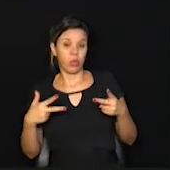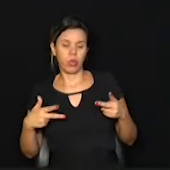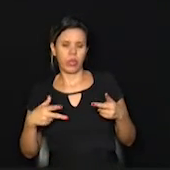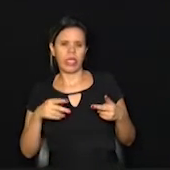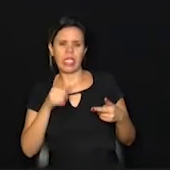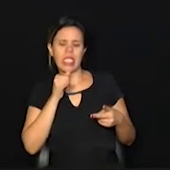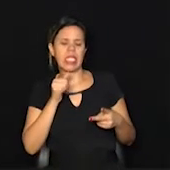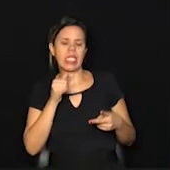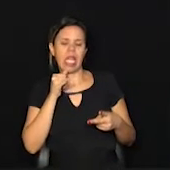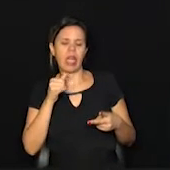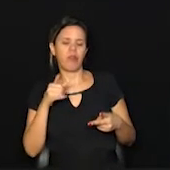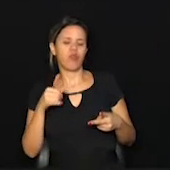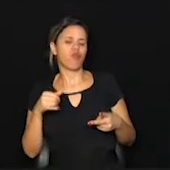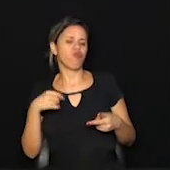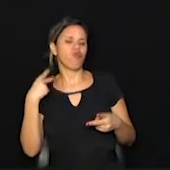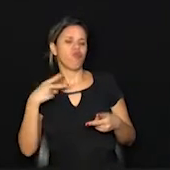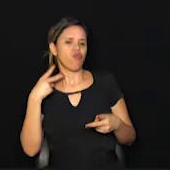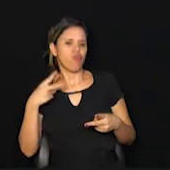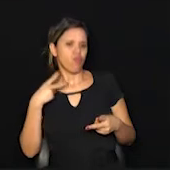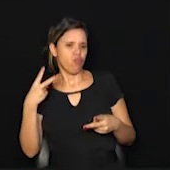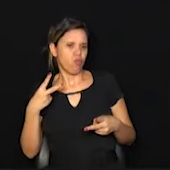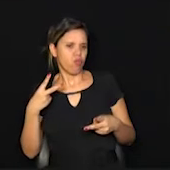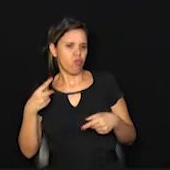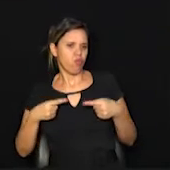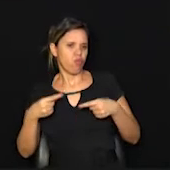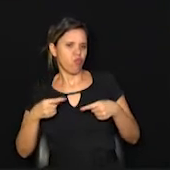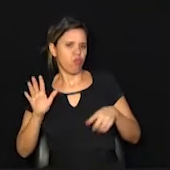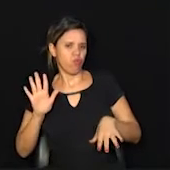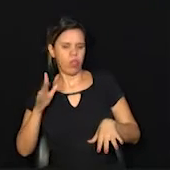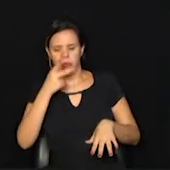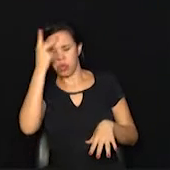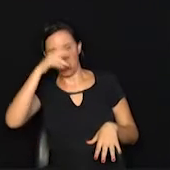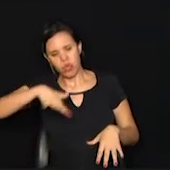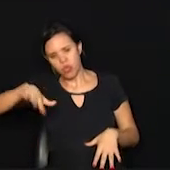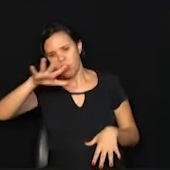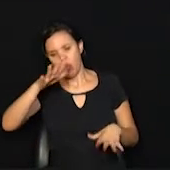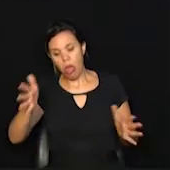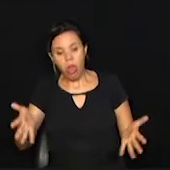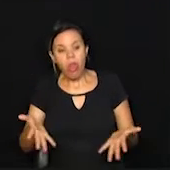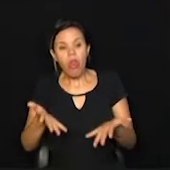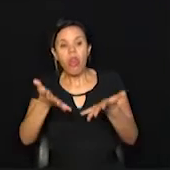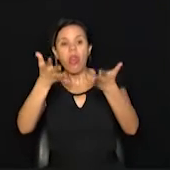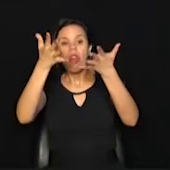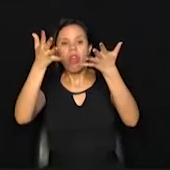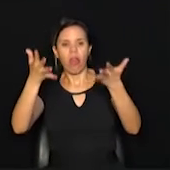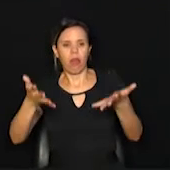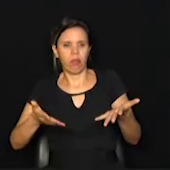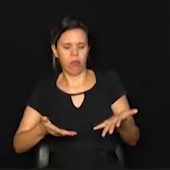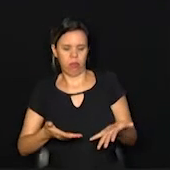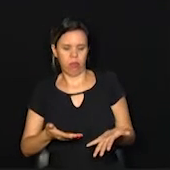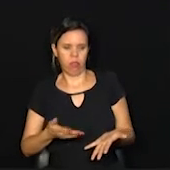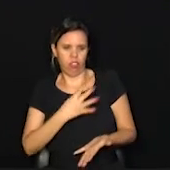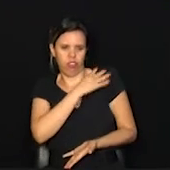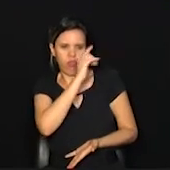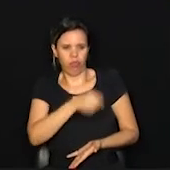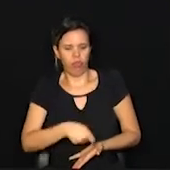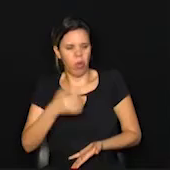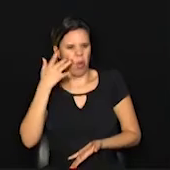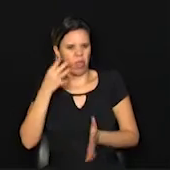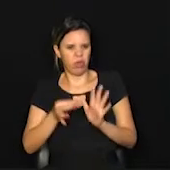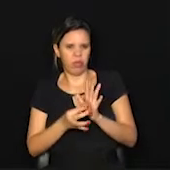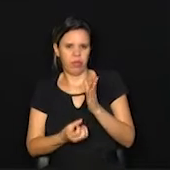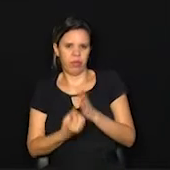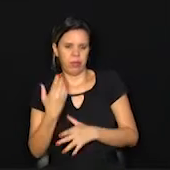dos parlamentares né É que na Altese a ditadura Realmente são coisa é terrível agora isso tem a ver com o fato na minha